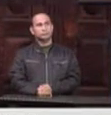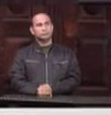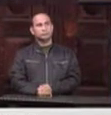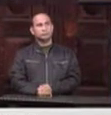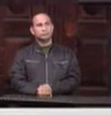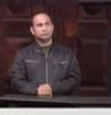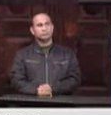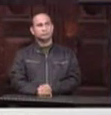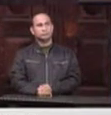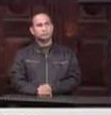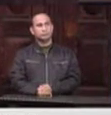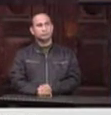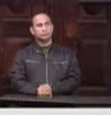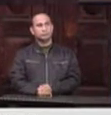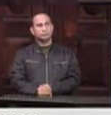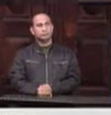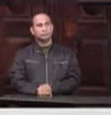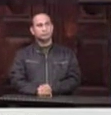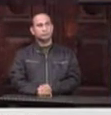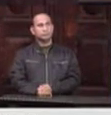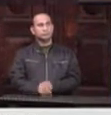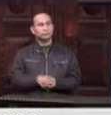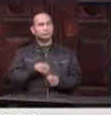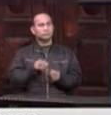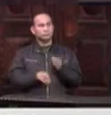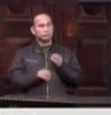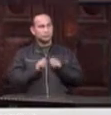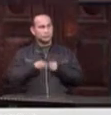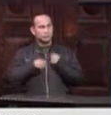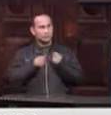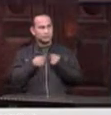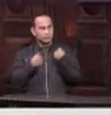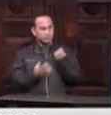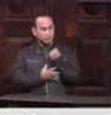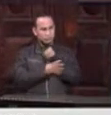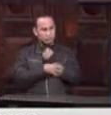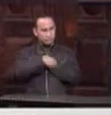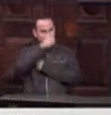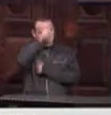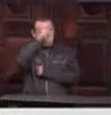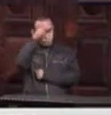política, administrativa e ideológica em relação à segurança pública,